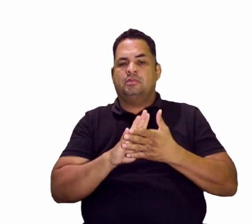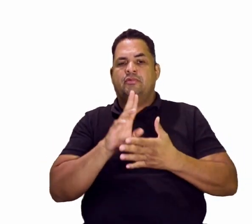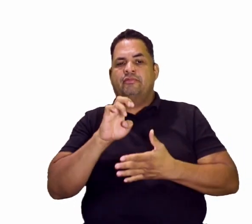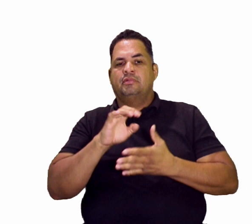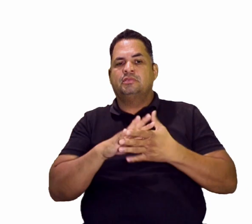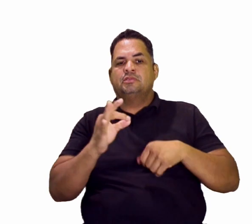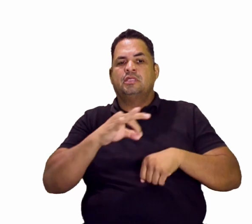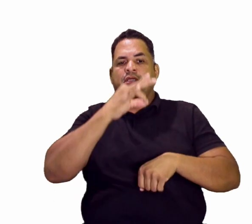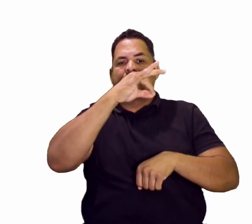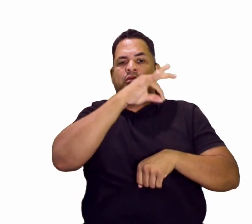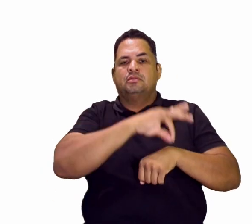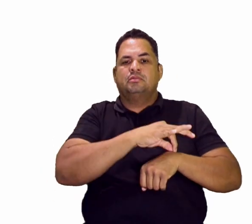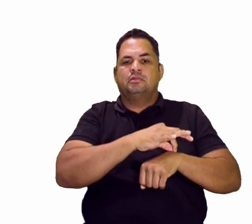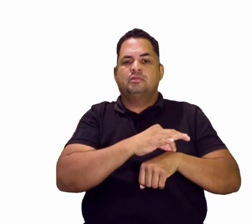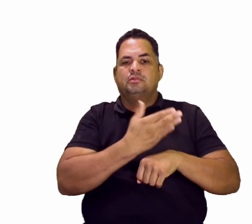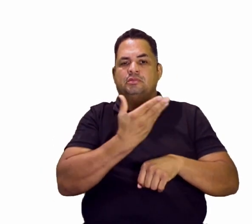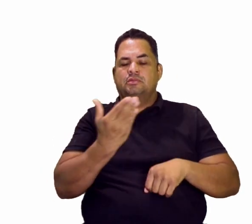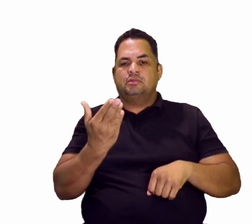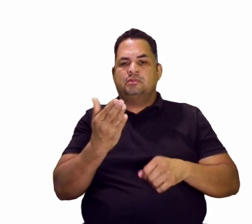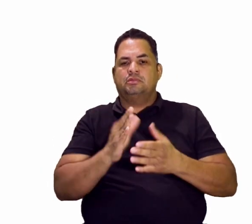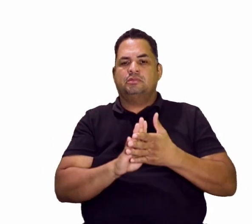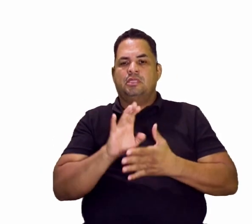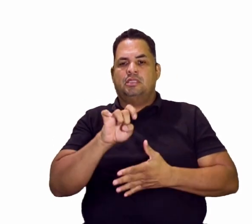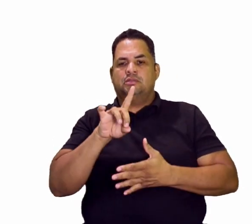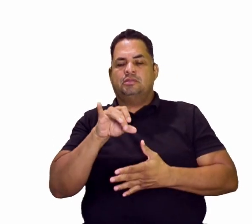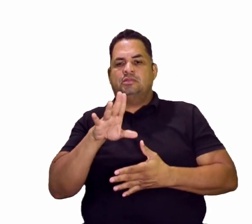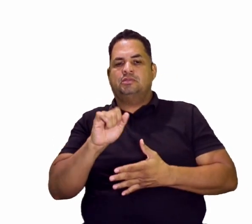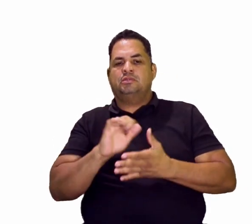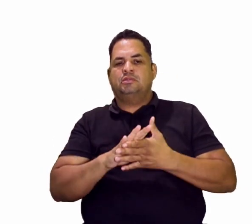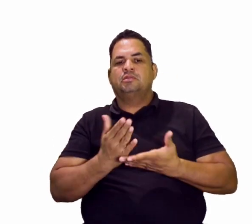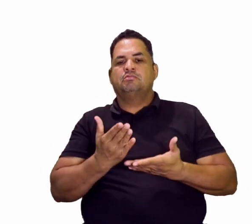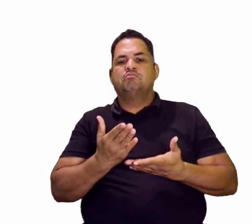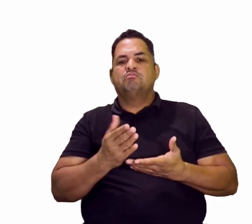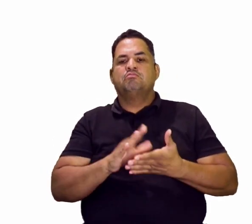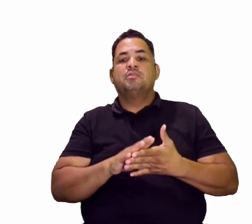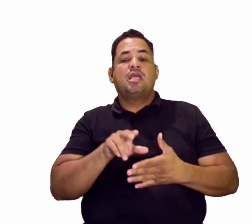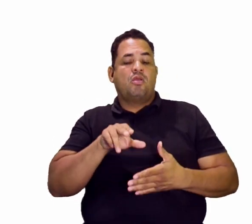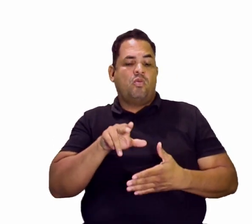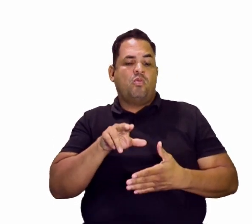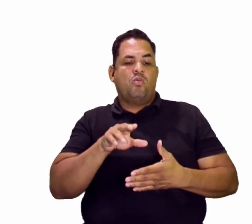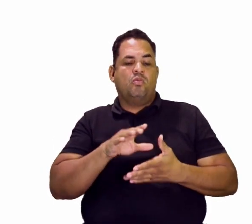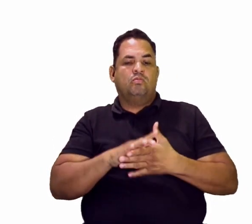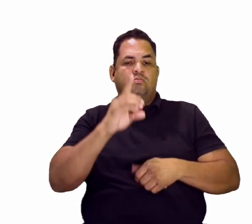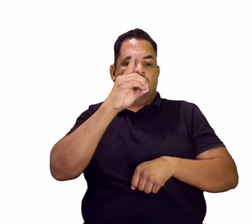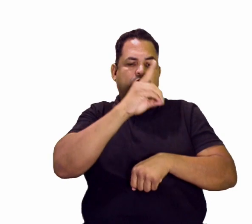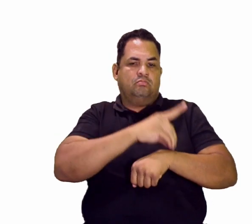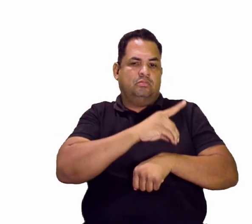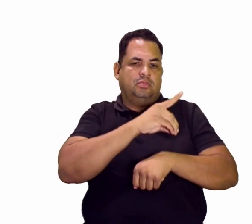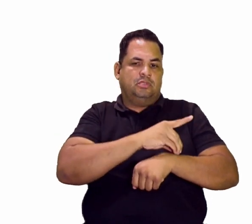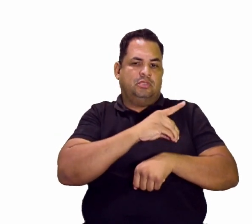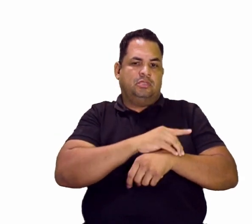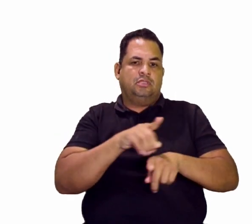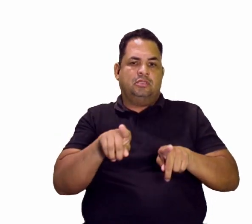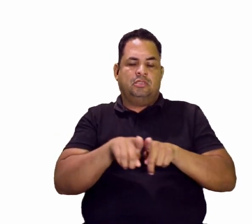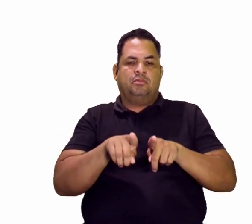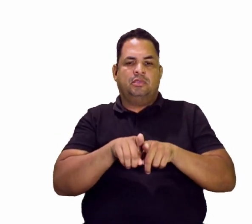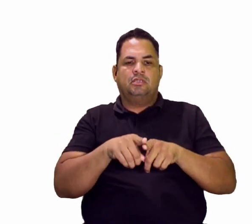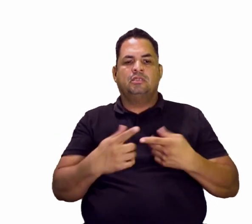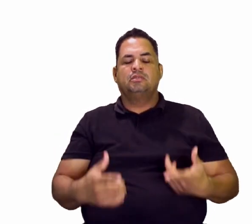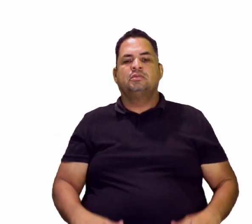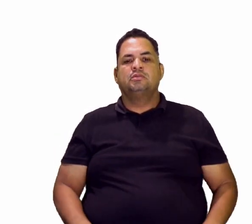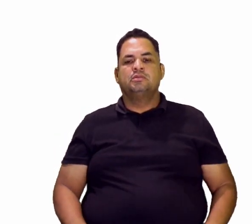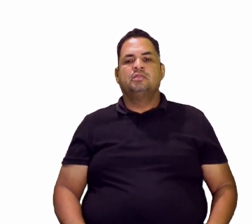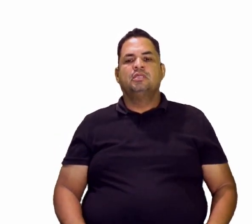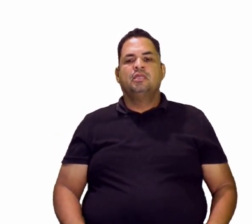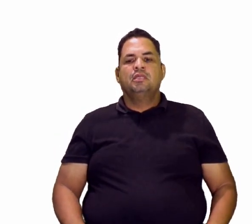caso o mosquito Aedes aegypti, que é o mesmo vetor da dengue e da chikungunya. Então,